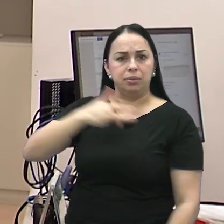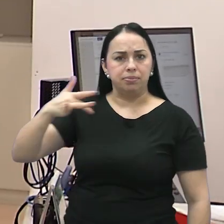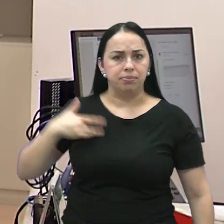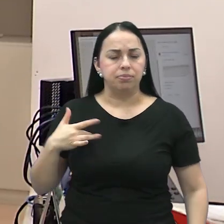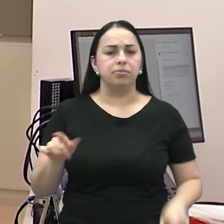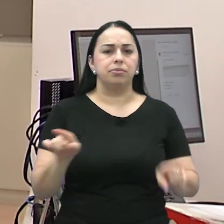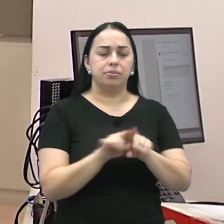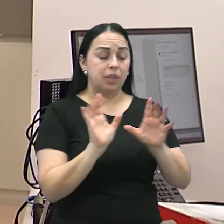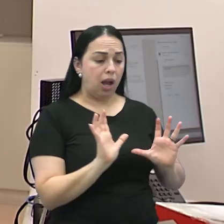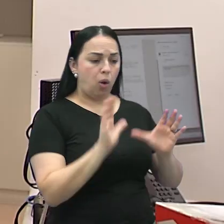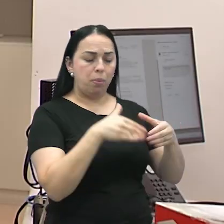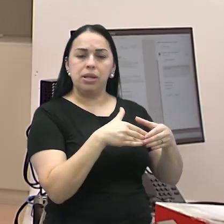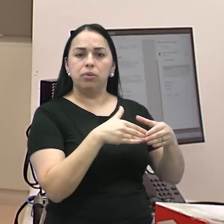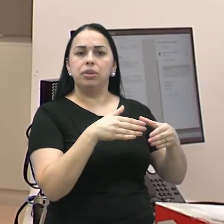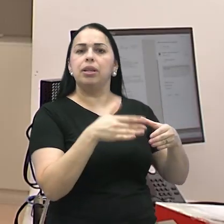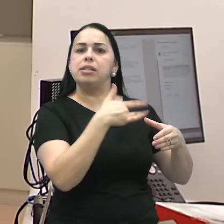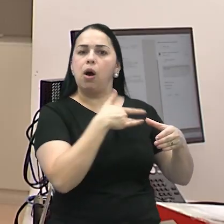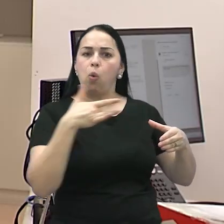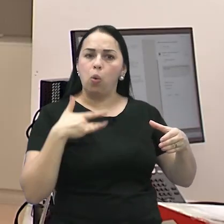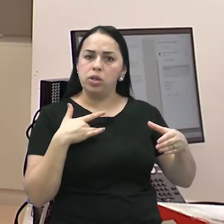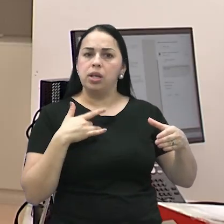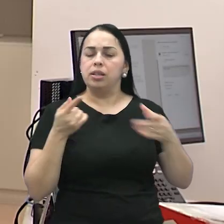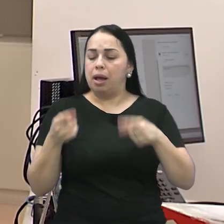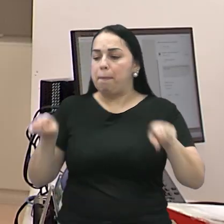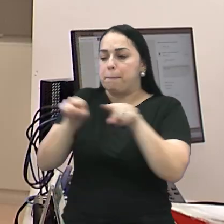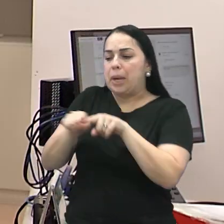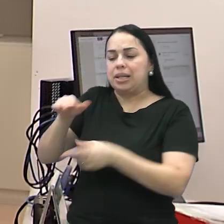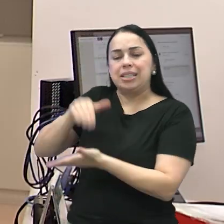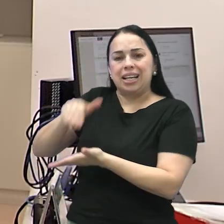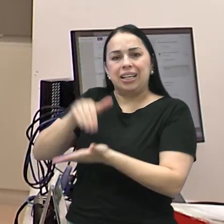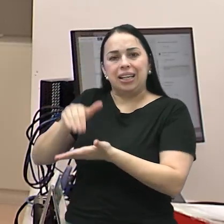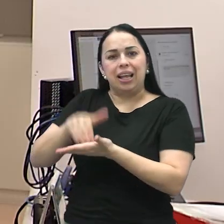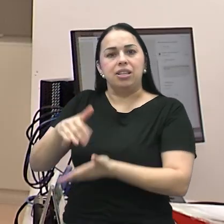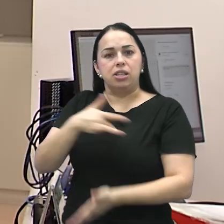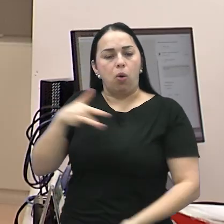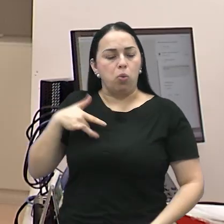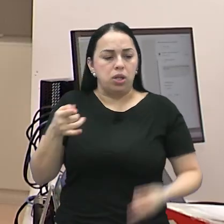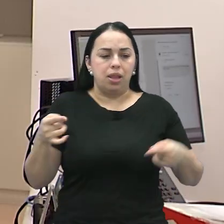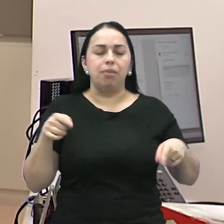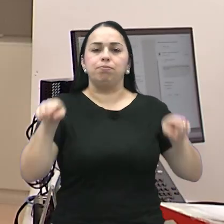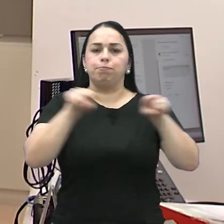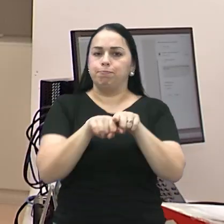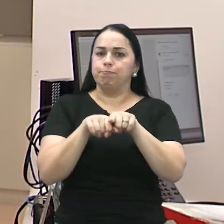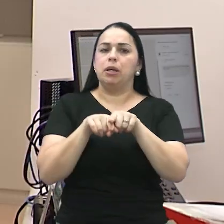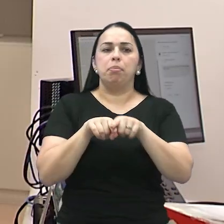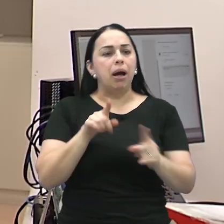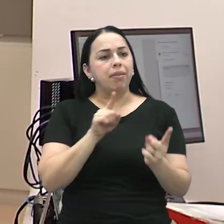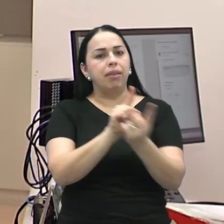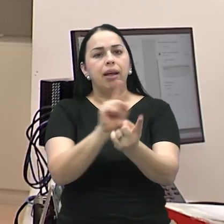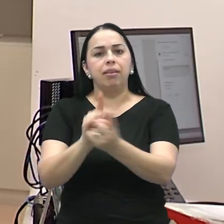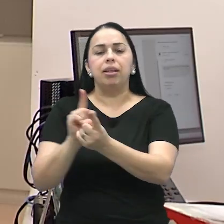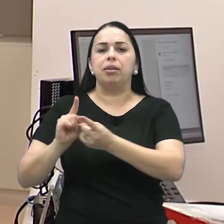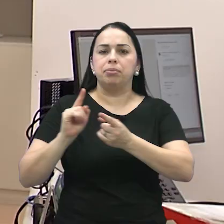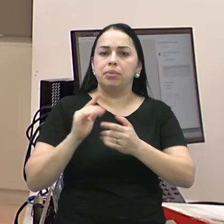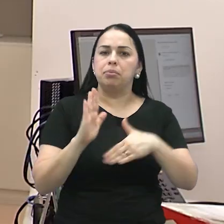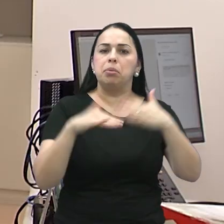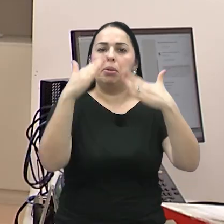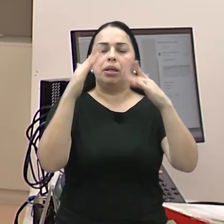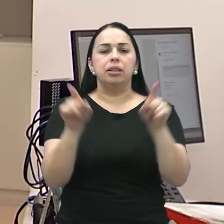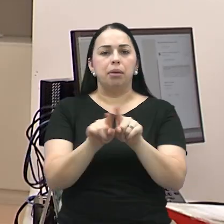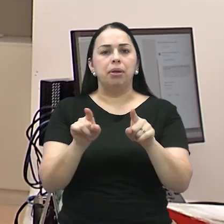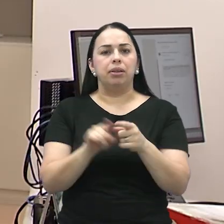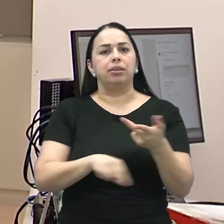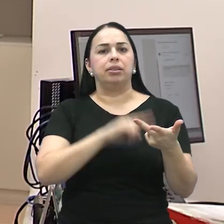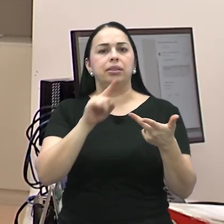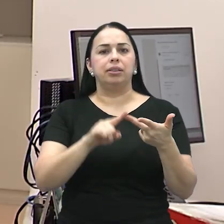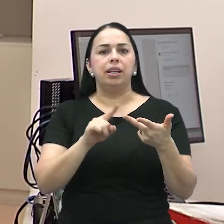essa população e chegar no número maior de pessoas e fazer a triagem dela, né, junto ao nosso sistema de saúde aqui para poder